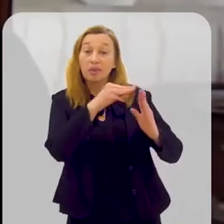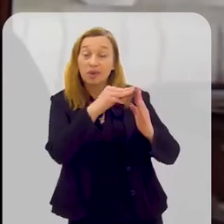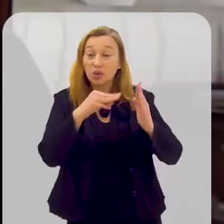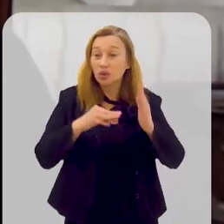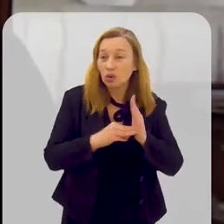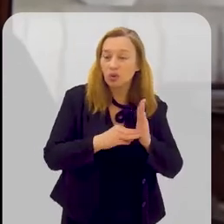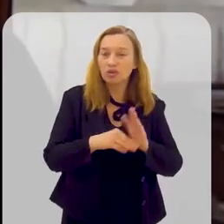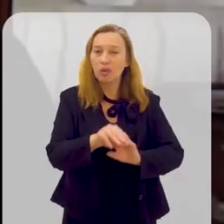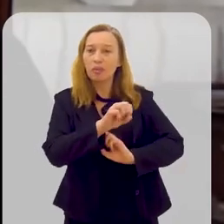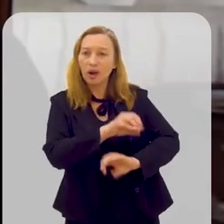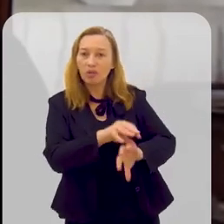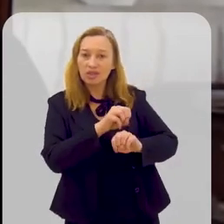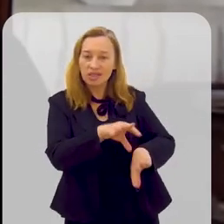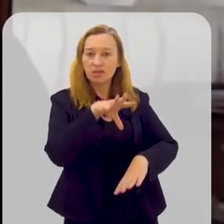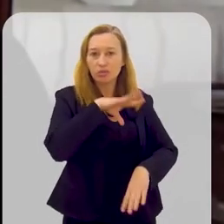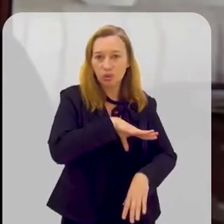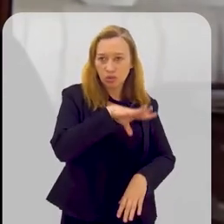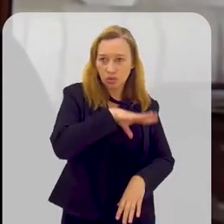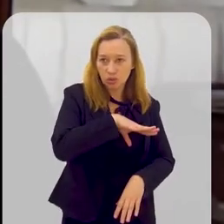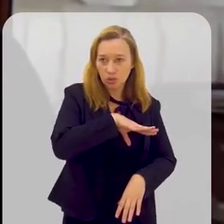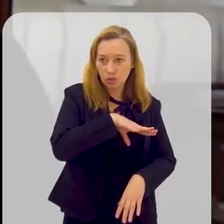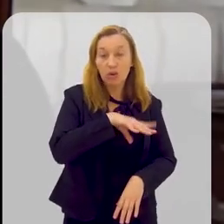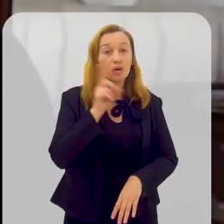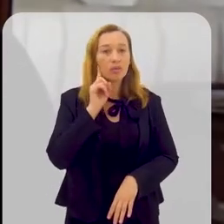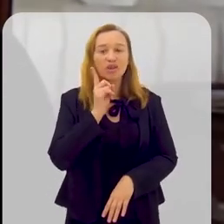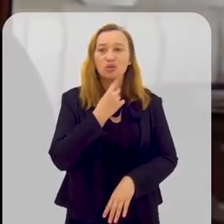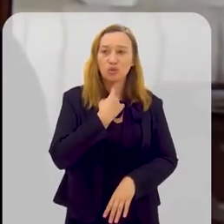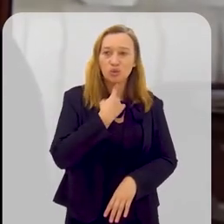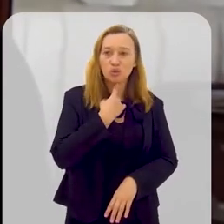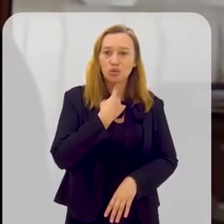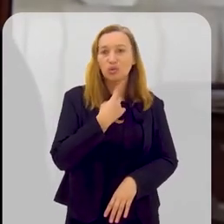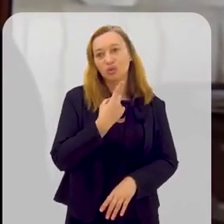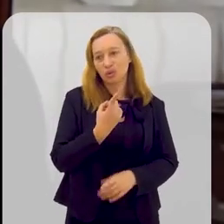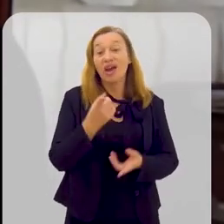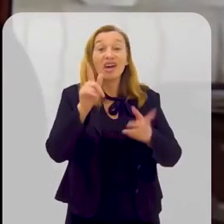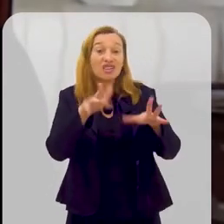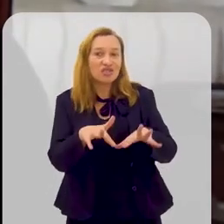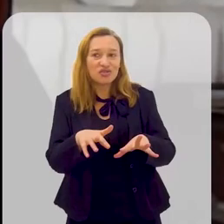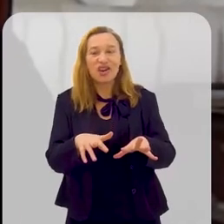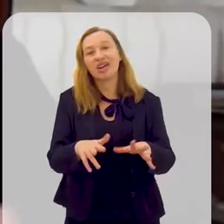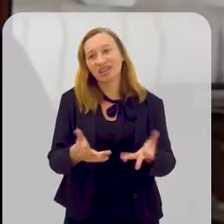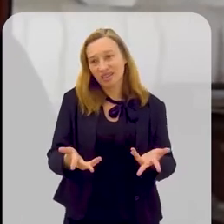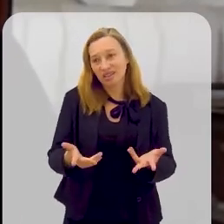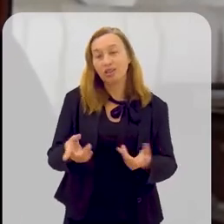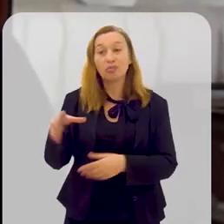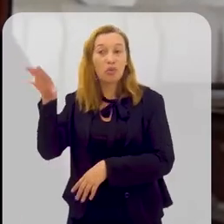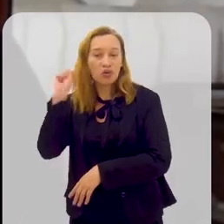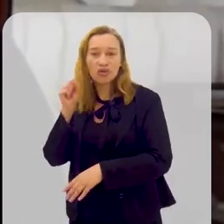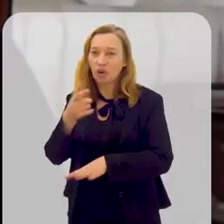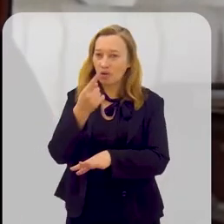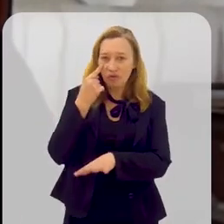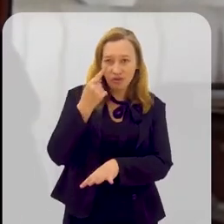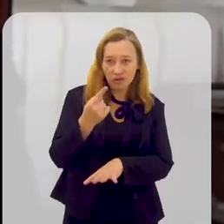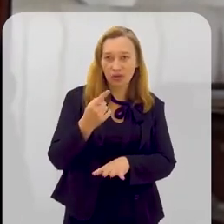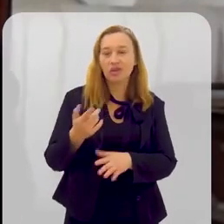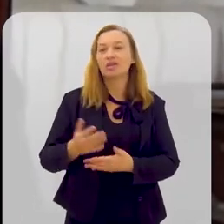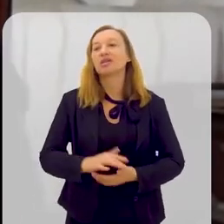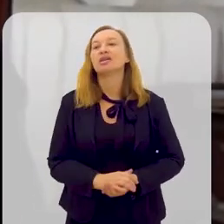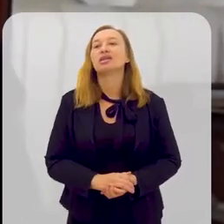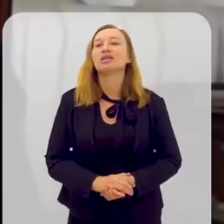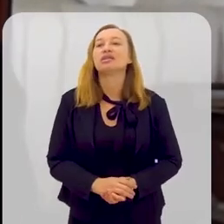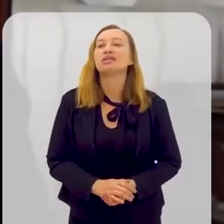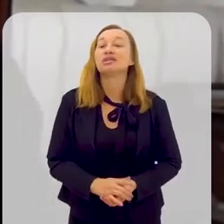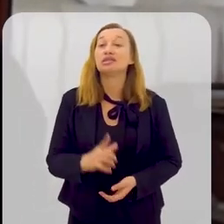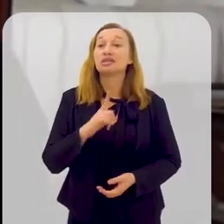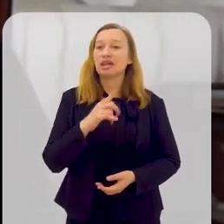abordagem metodológica para o ensino de português para surdos deve ser diferente daquela para o ouvinte Olha